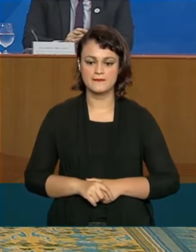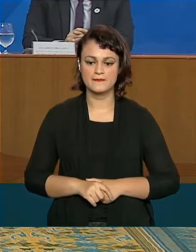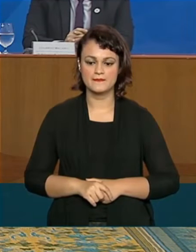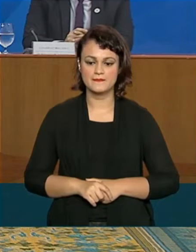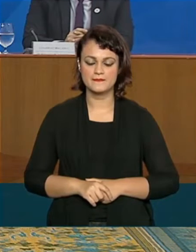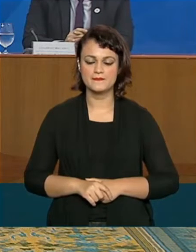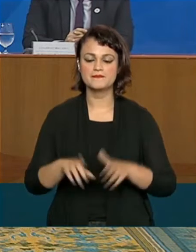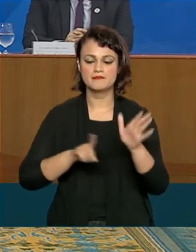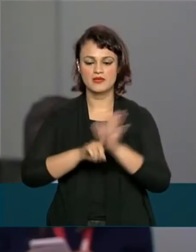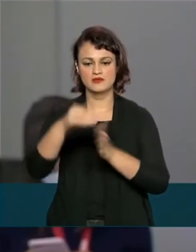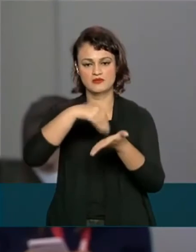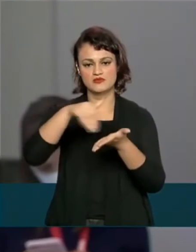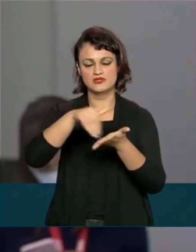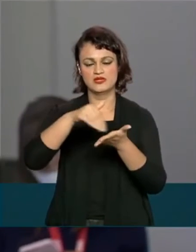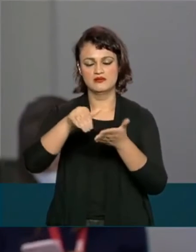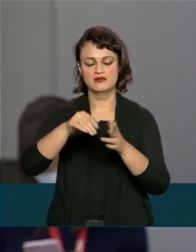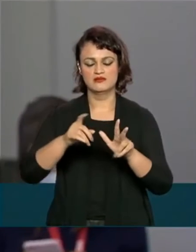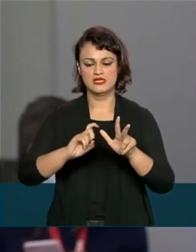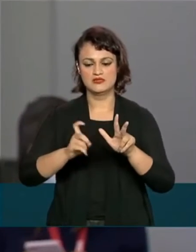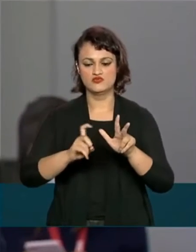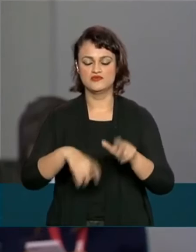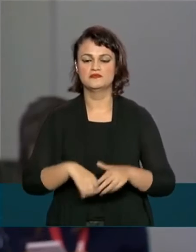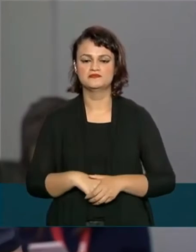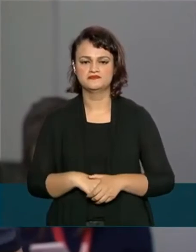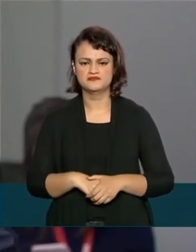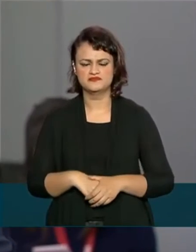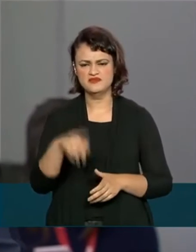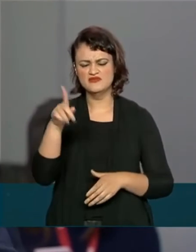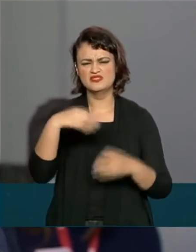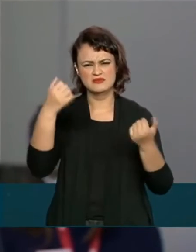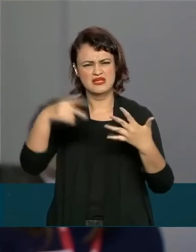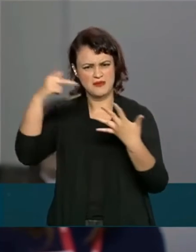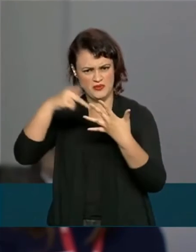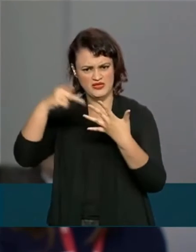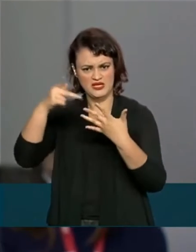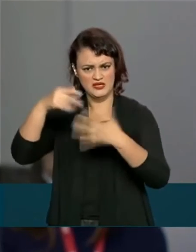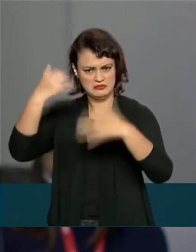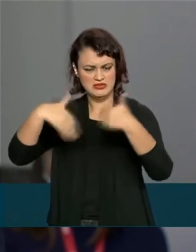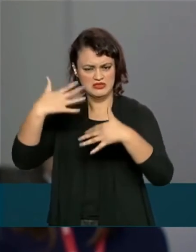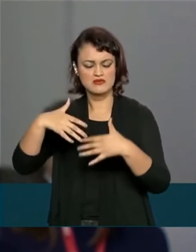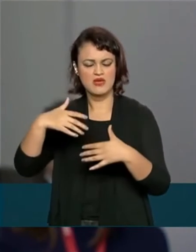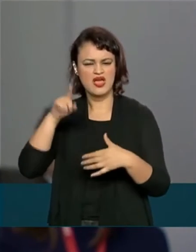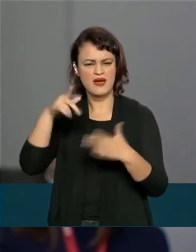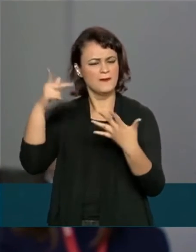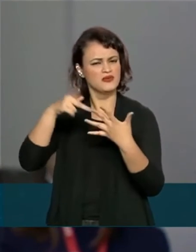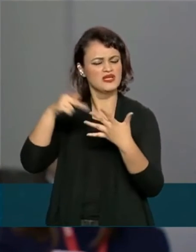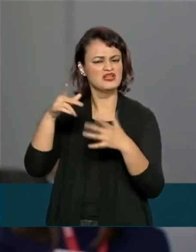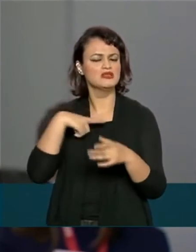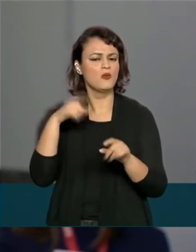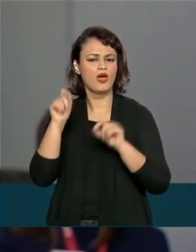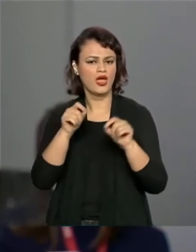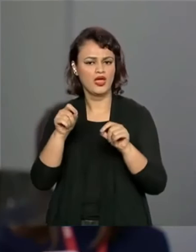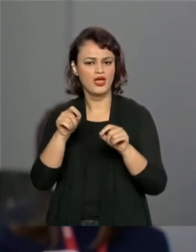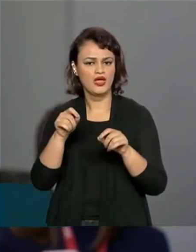Primeira pergunta para o secretário executivo. Eu gostaria que o senhor desse mais informações sobre a portaria que o senhor falou na sua apresentação. Ela traz orientações para